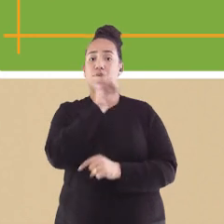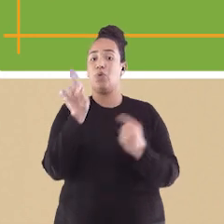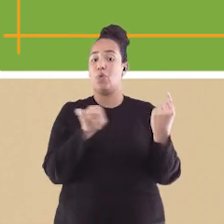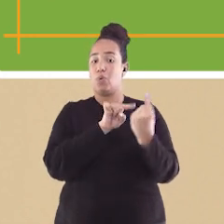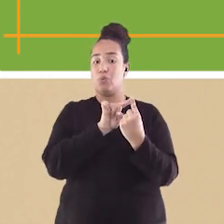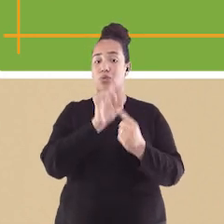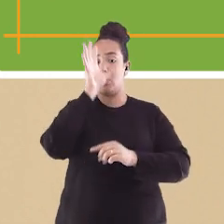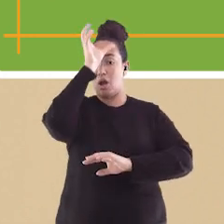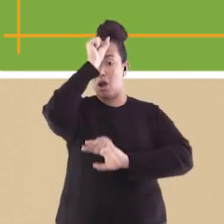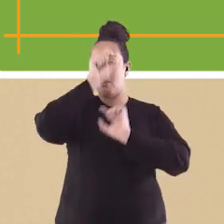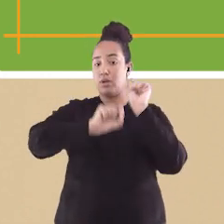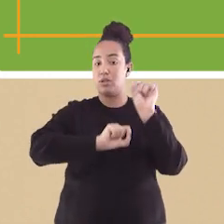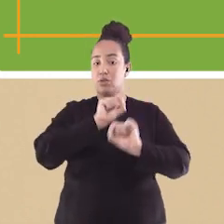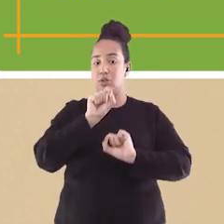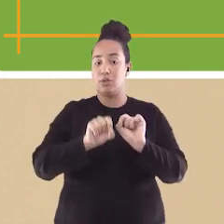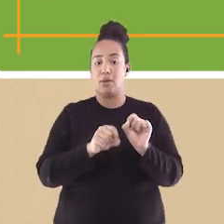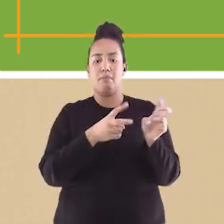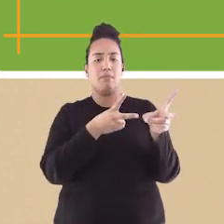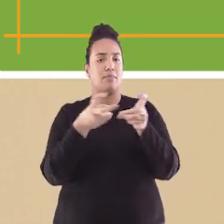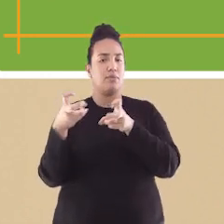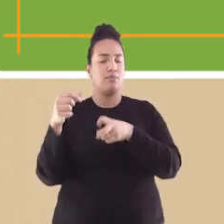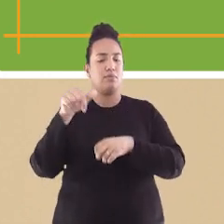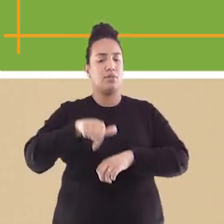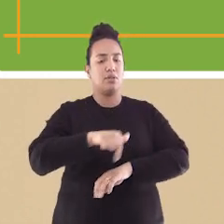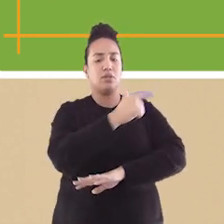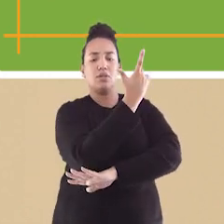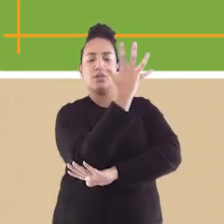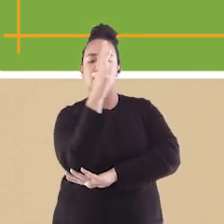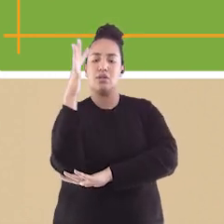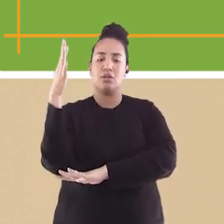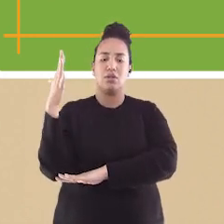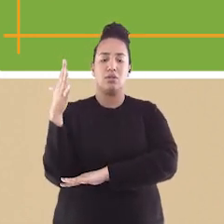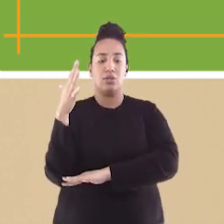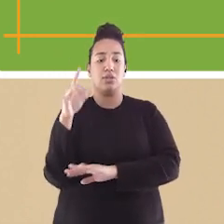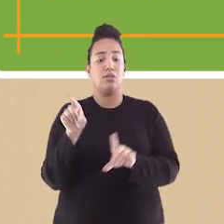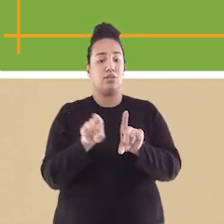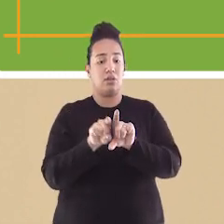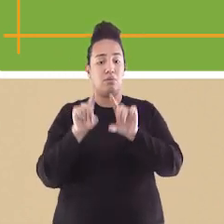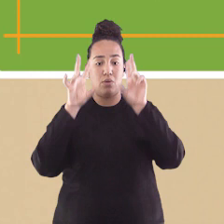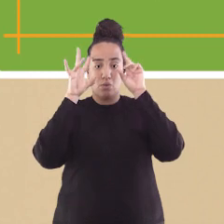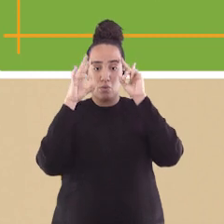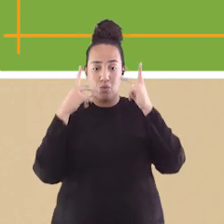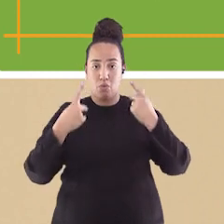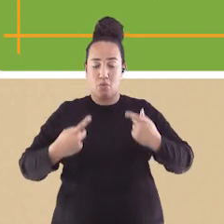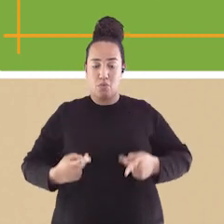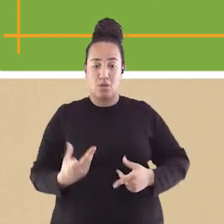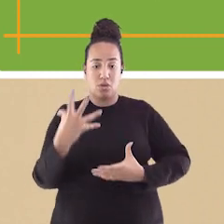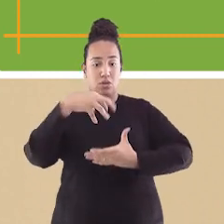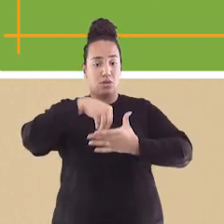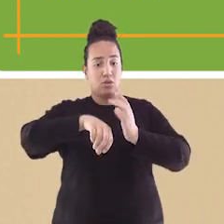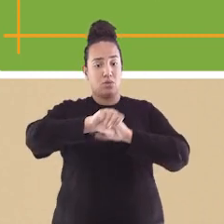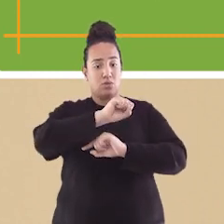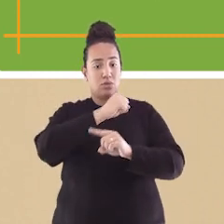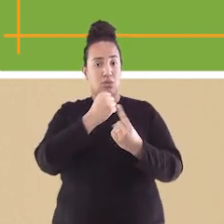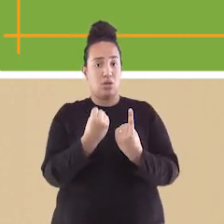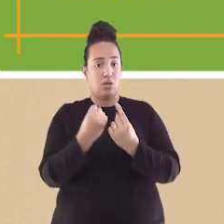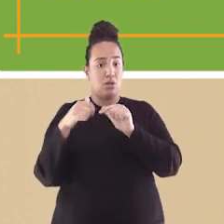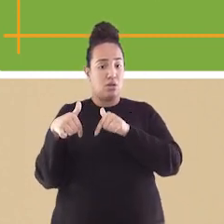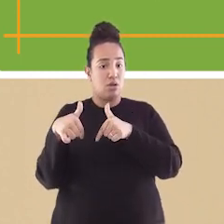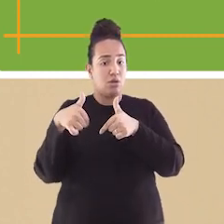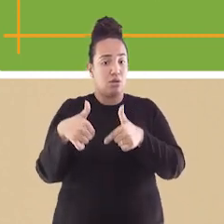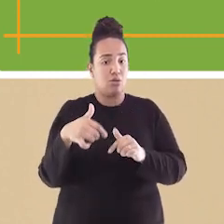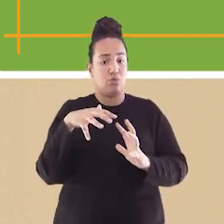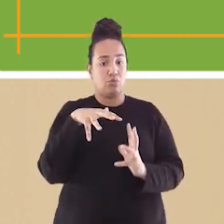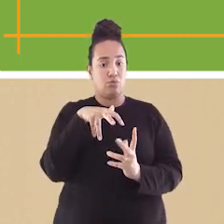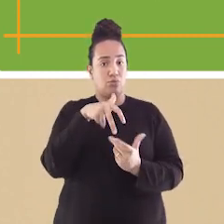um todo dinâmico e o ser humano em sociedade como agente de transformações do mundo em que vive, com relação essencial